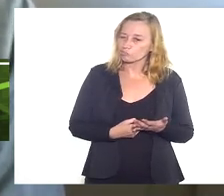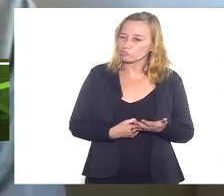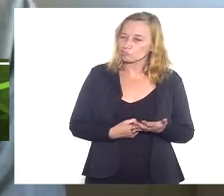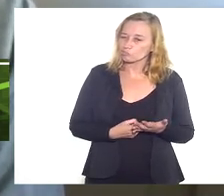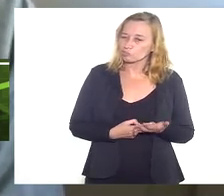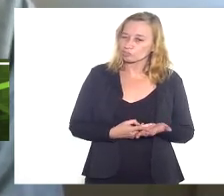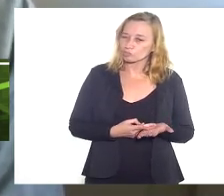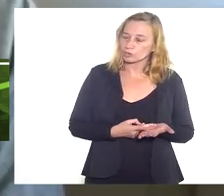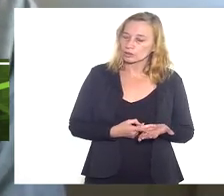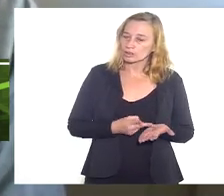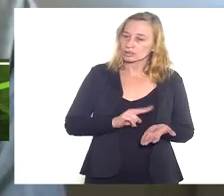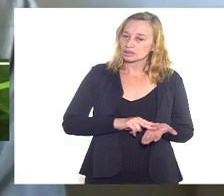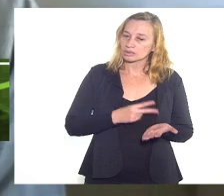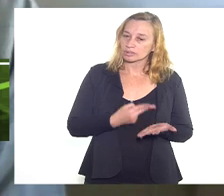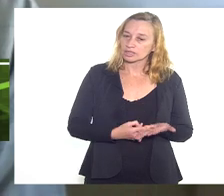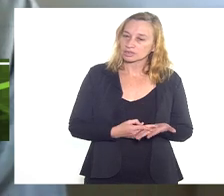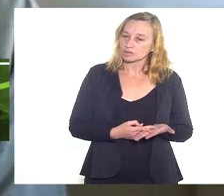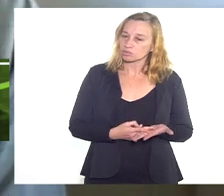de